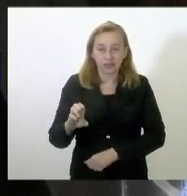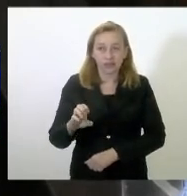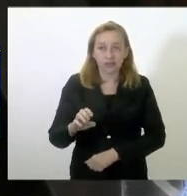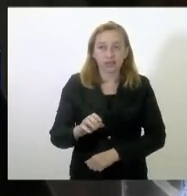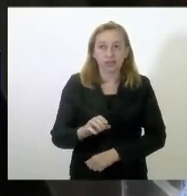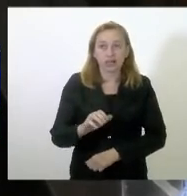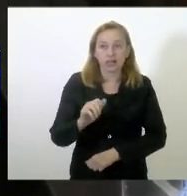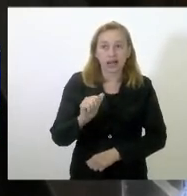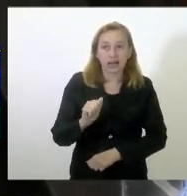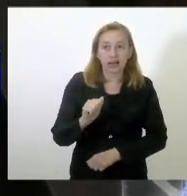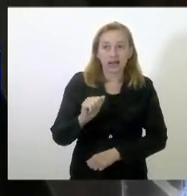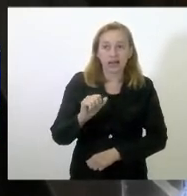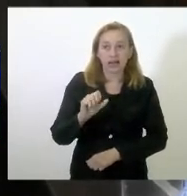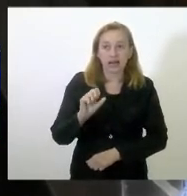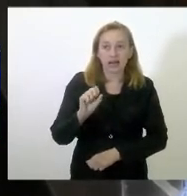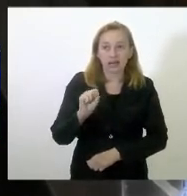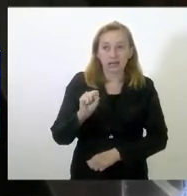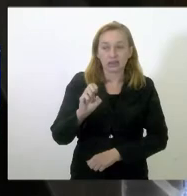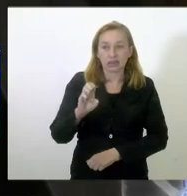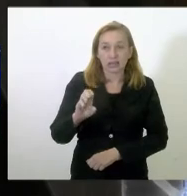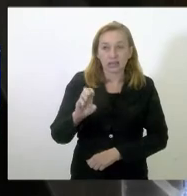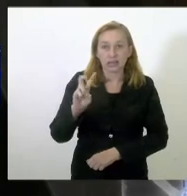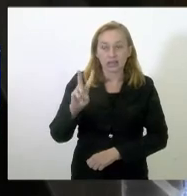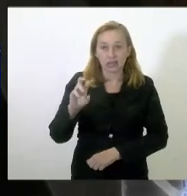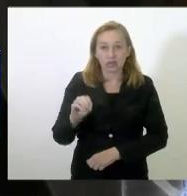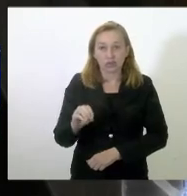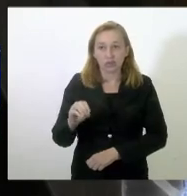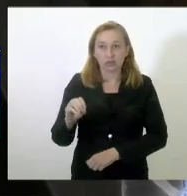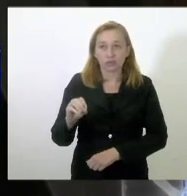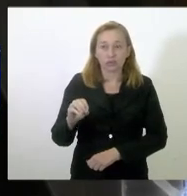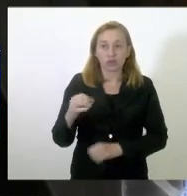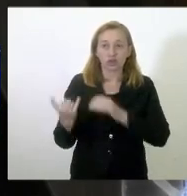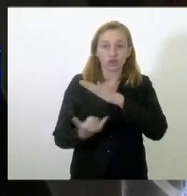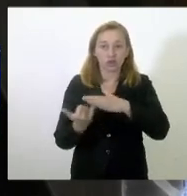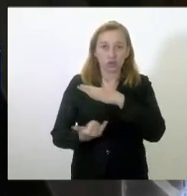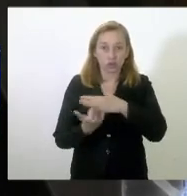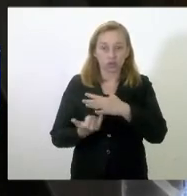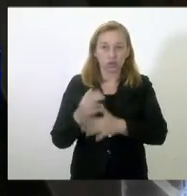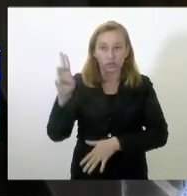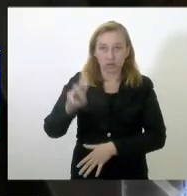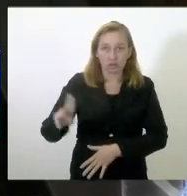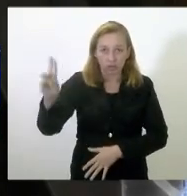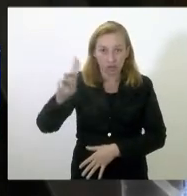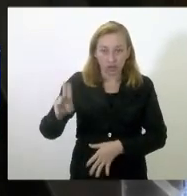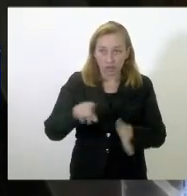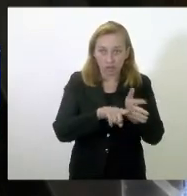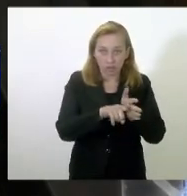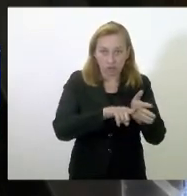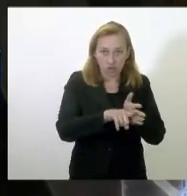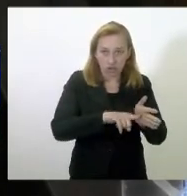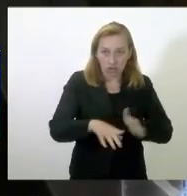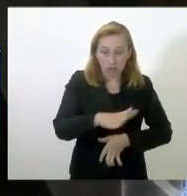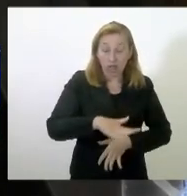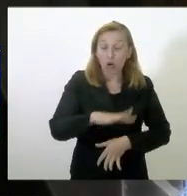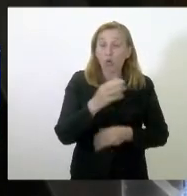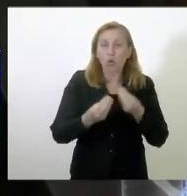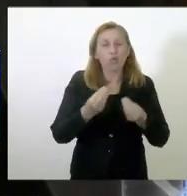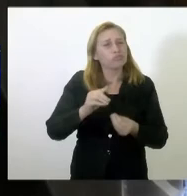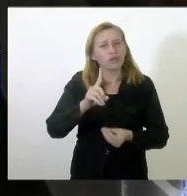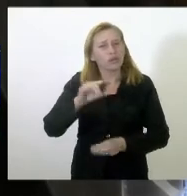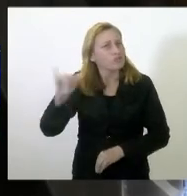de instituições universitárias e de pesquisa, de institutos em várias áreas do conhecimento, de todo o Brasil. Como não tirar proveito